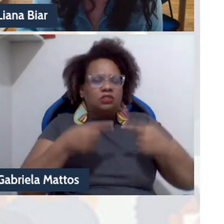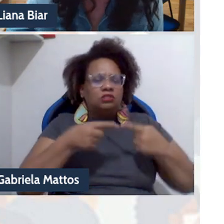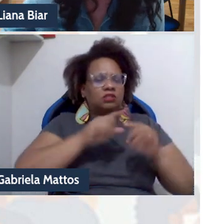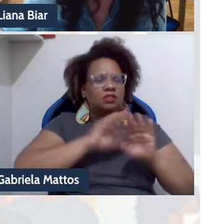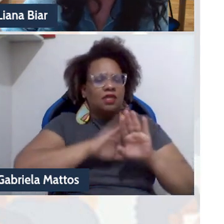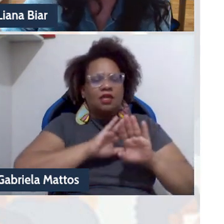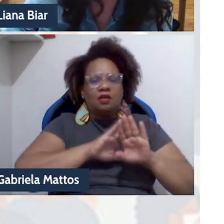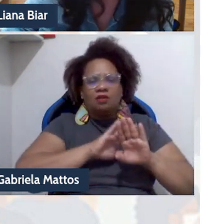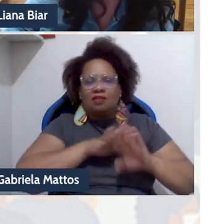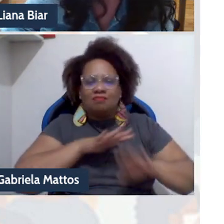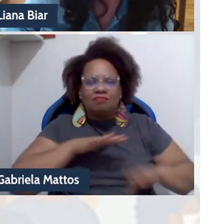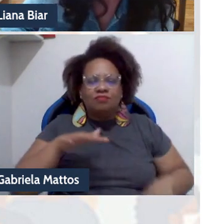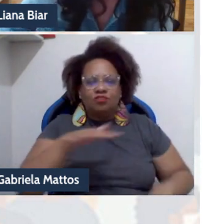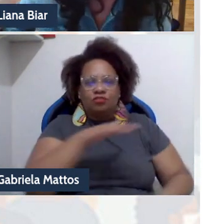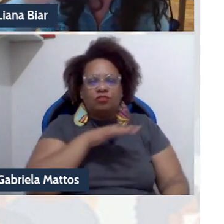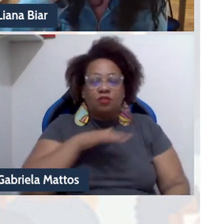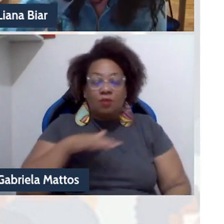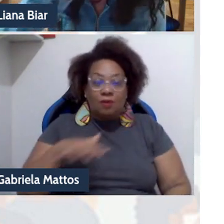ampla.